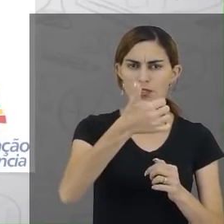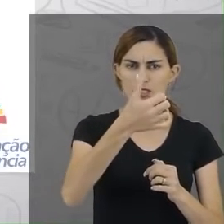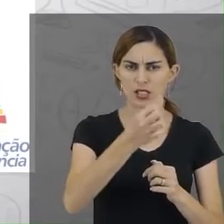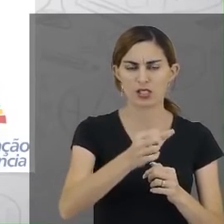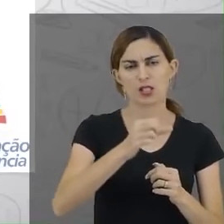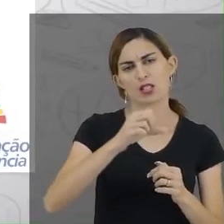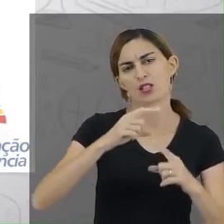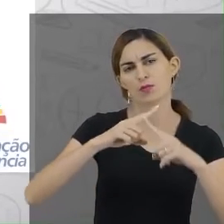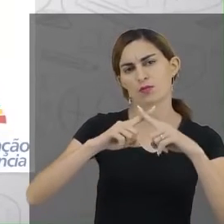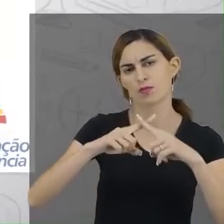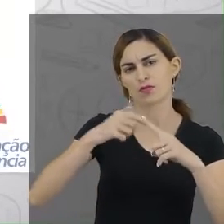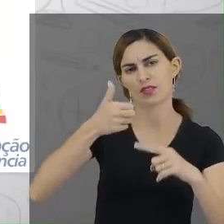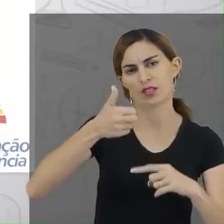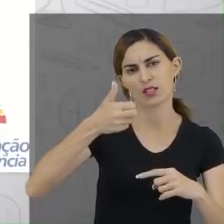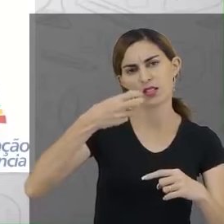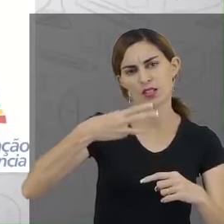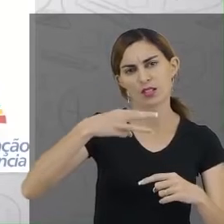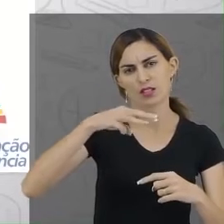por